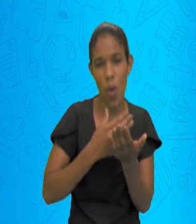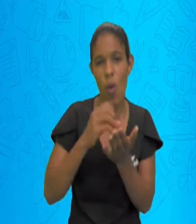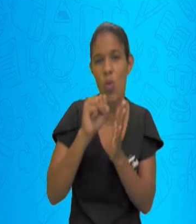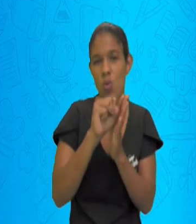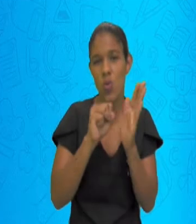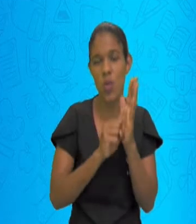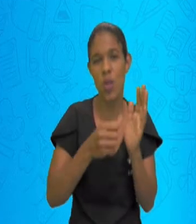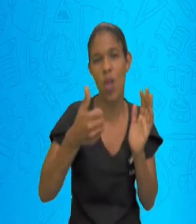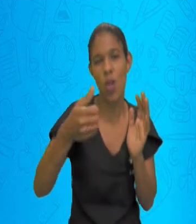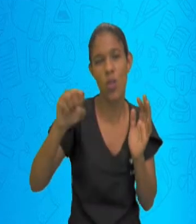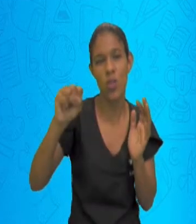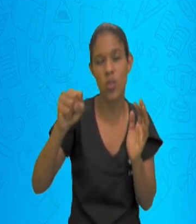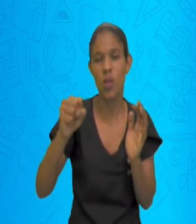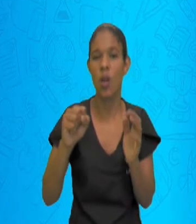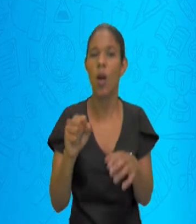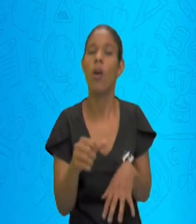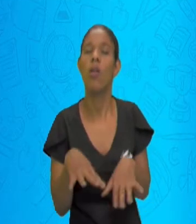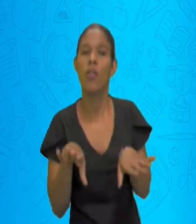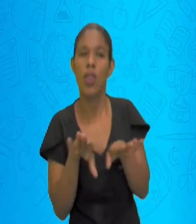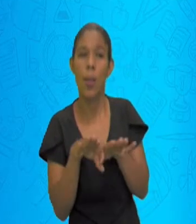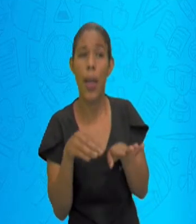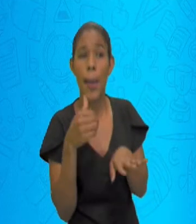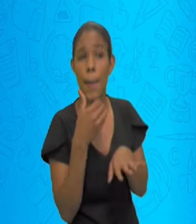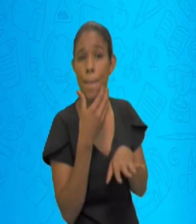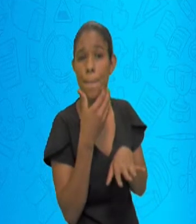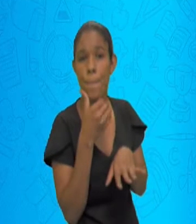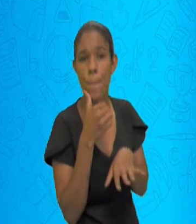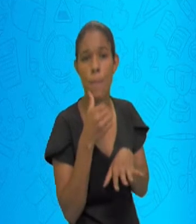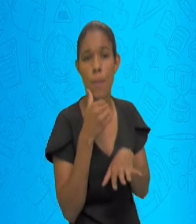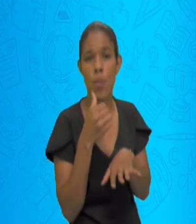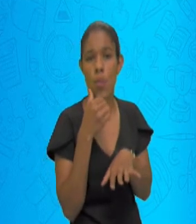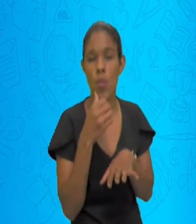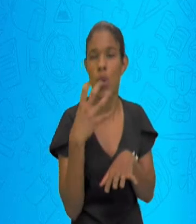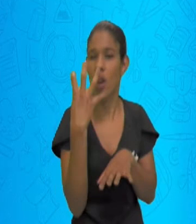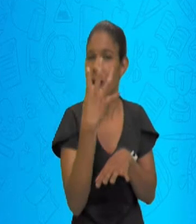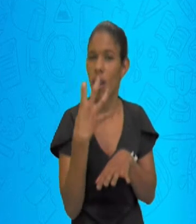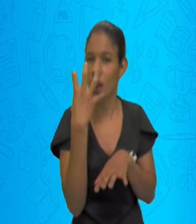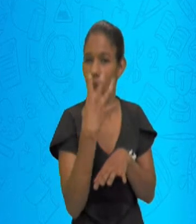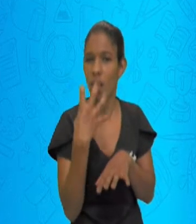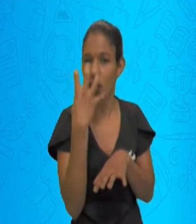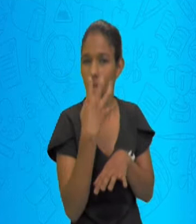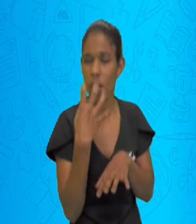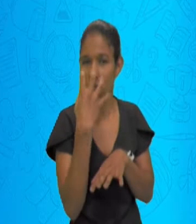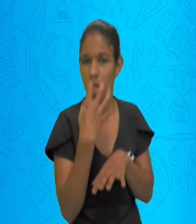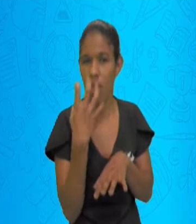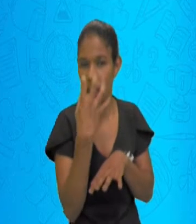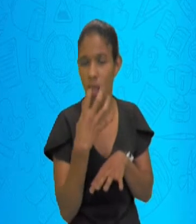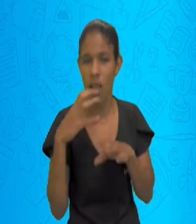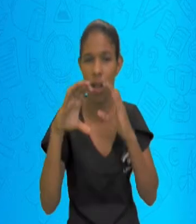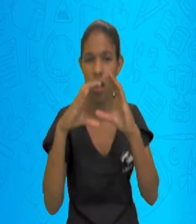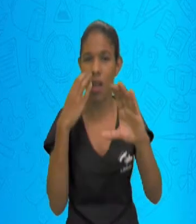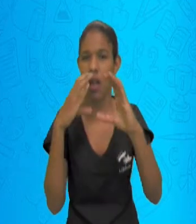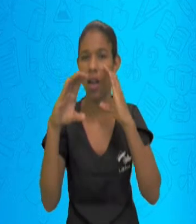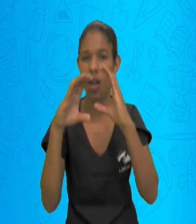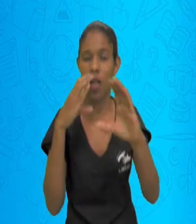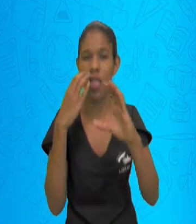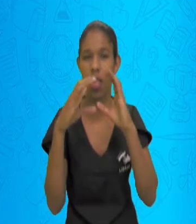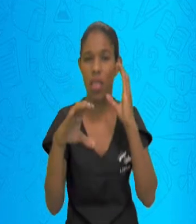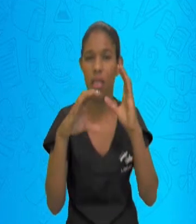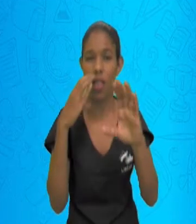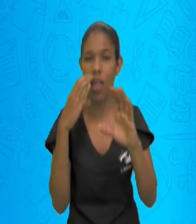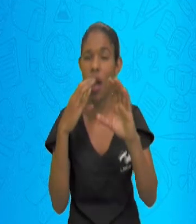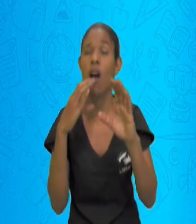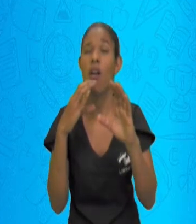sobre a vida de Chiquinha Gonzaga, grande compositora, principalmente das marchinhas de carnaval, ou teve a oportunidade de ver um vídeo documentário